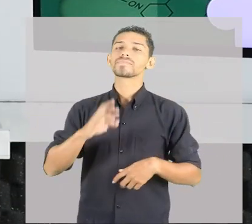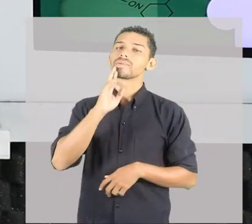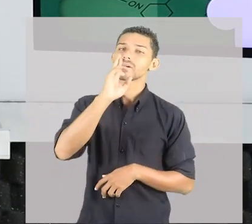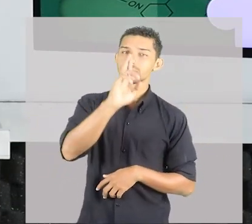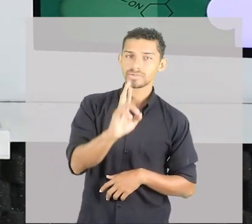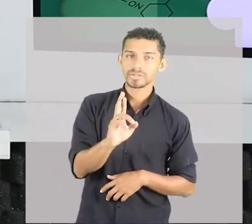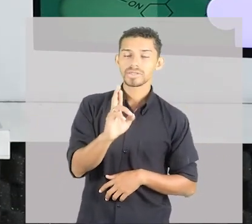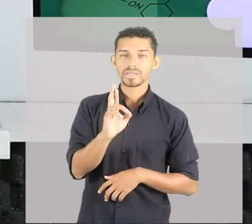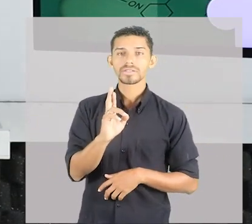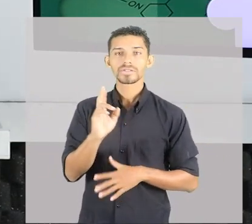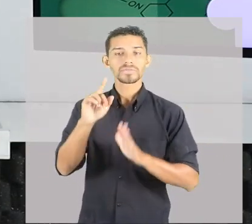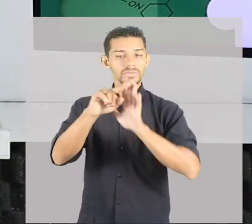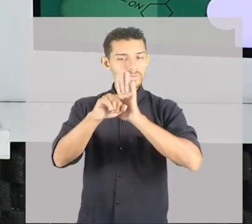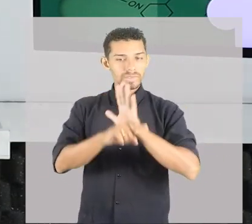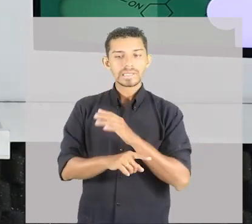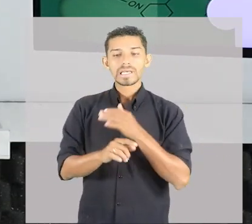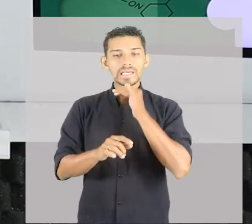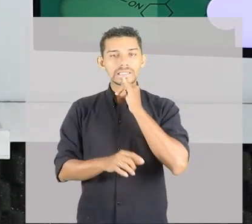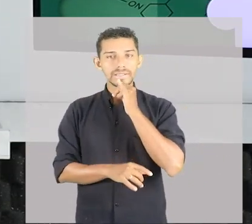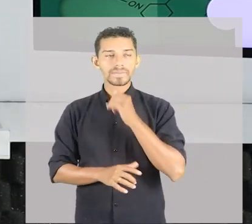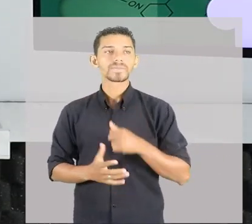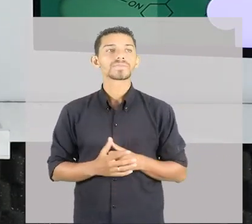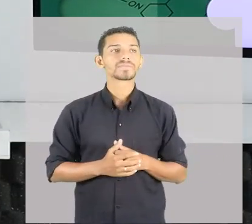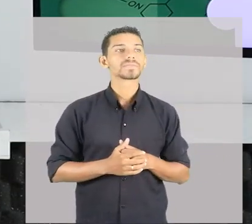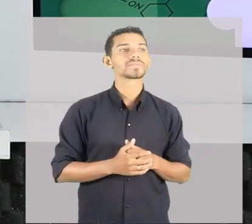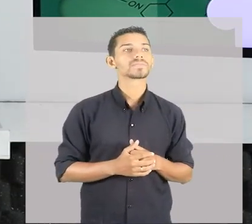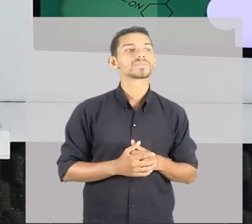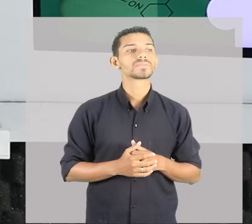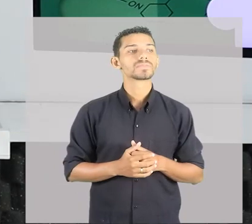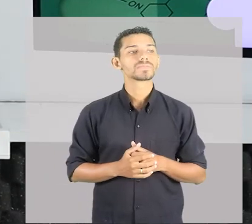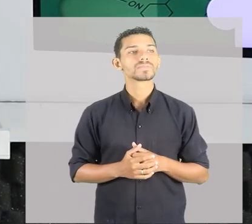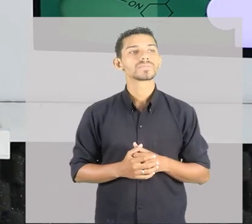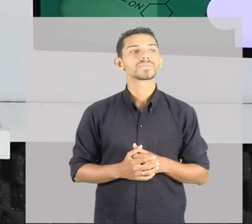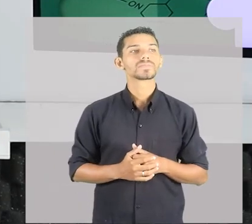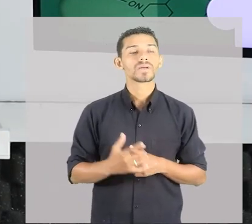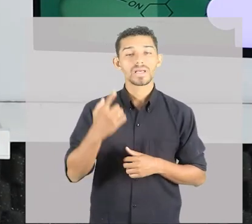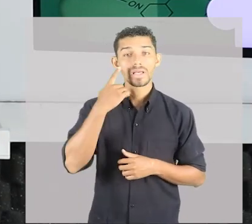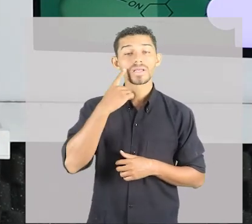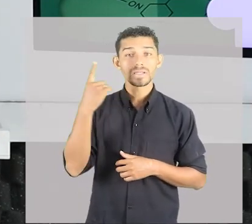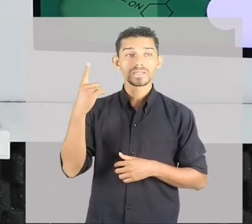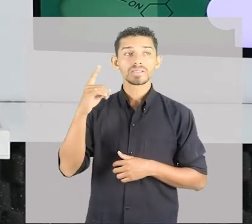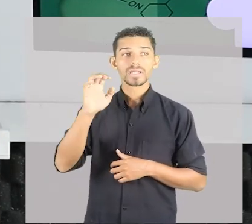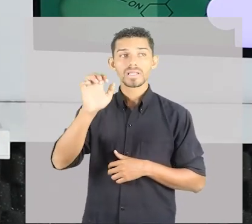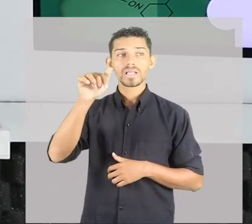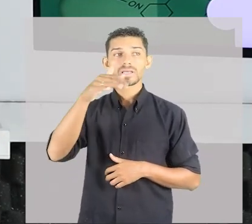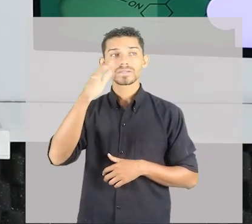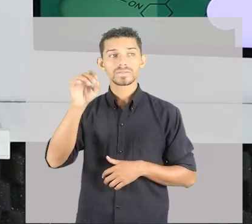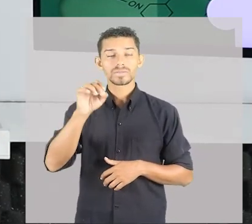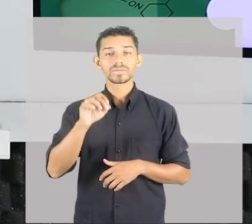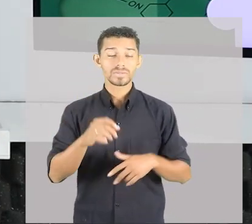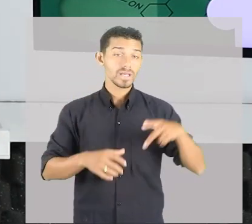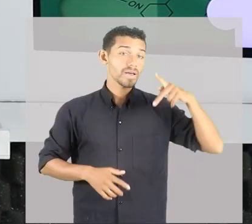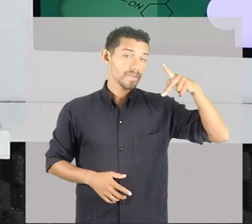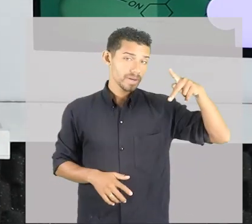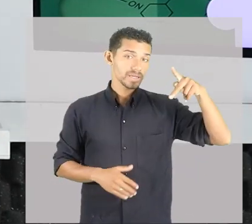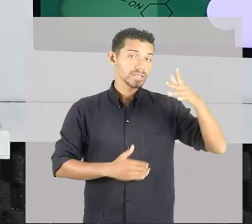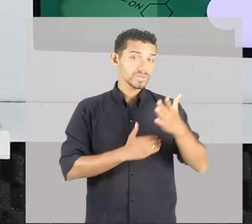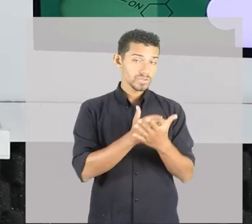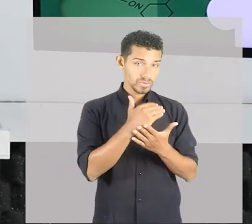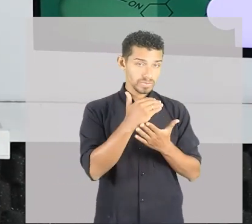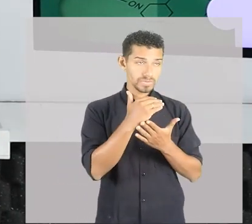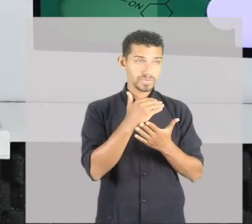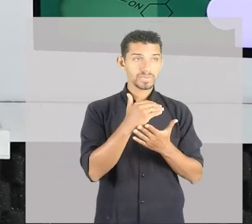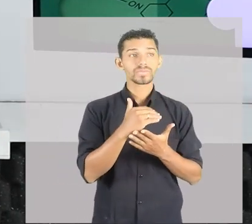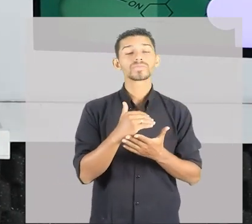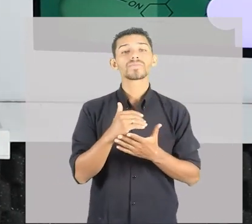as questões por exemplo Essa é a equação geral dos gases pressão Inicial vezes volume